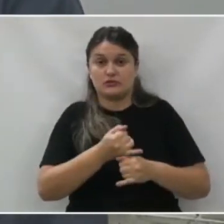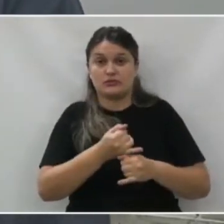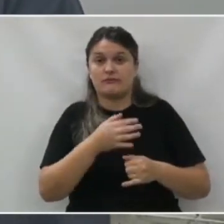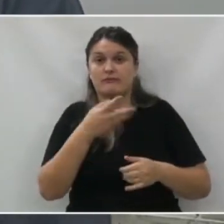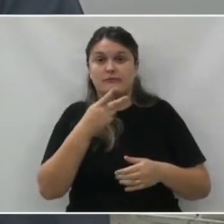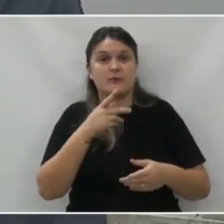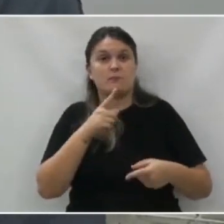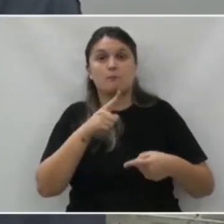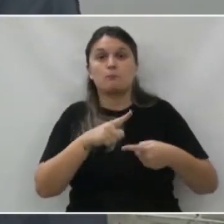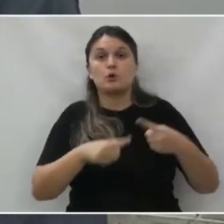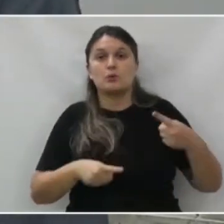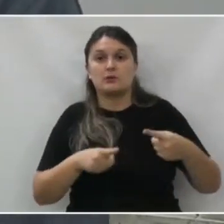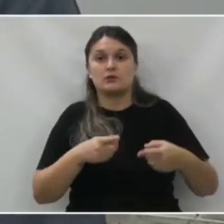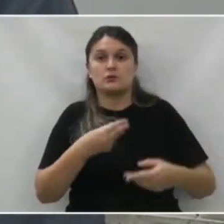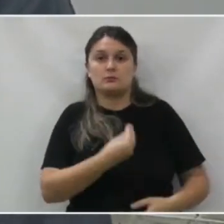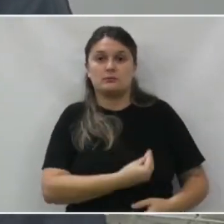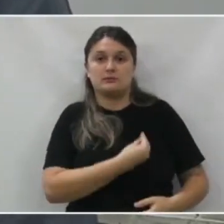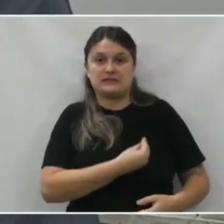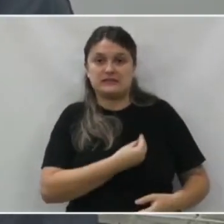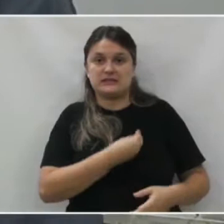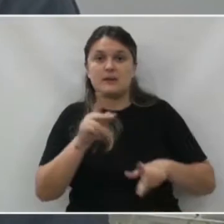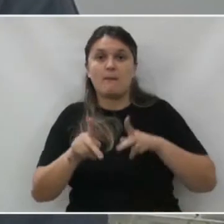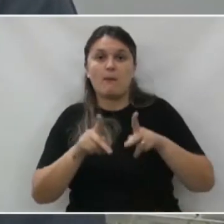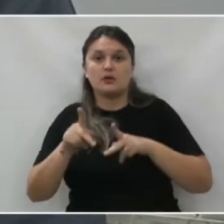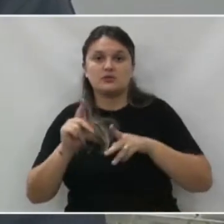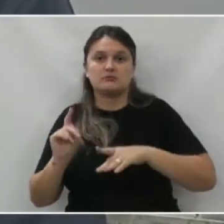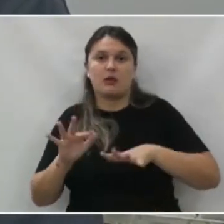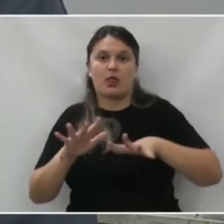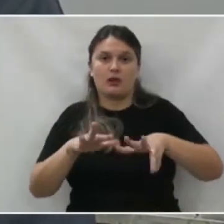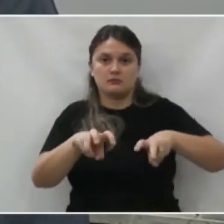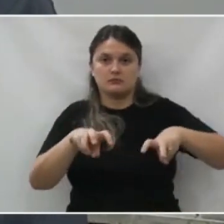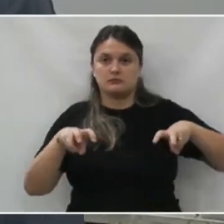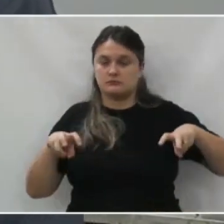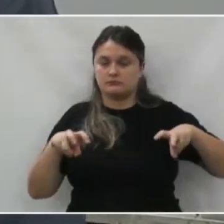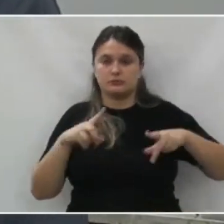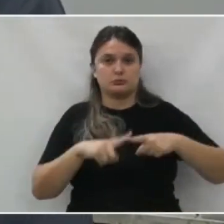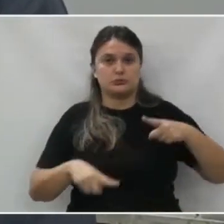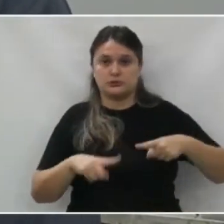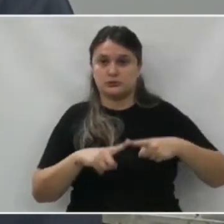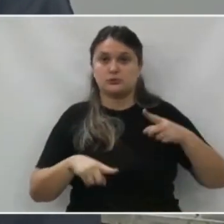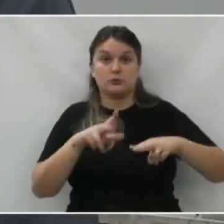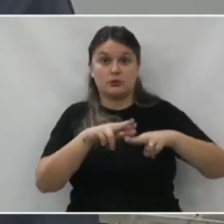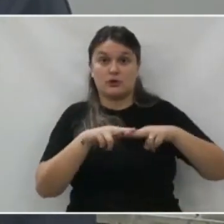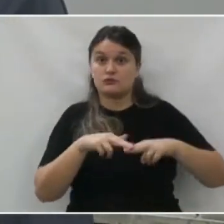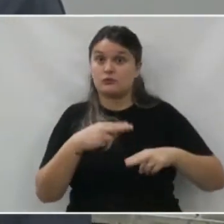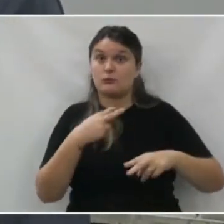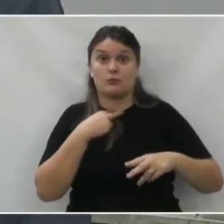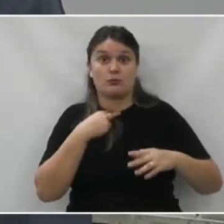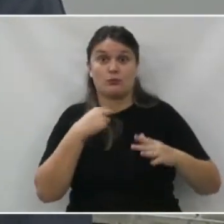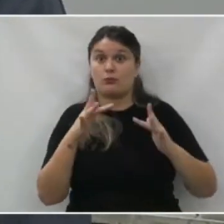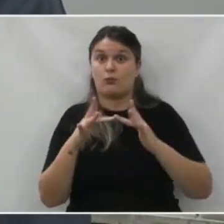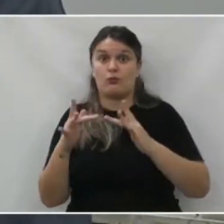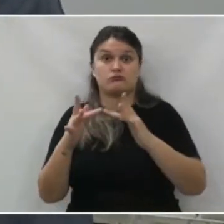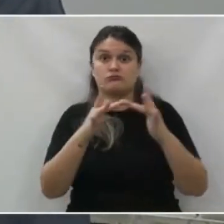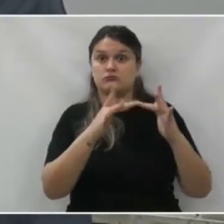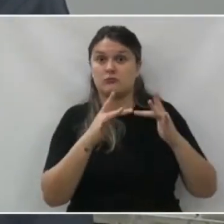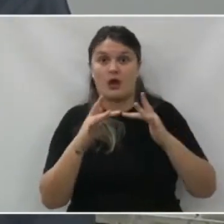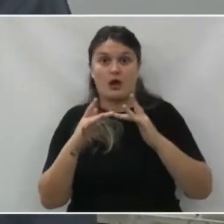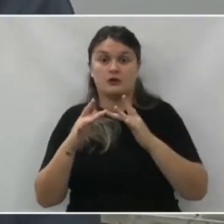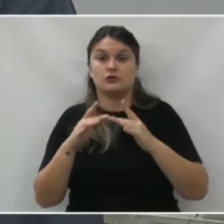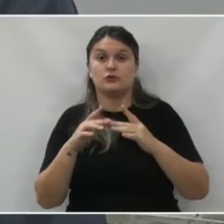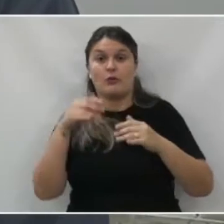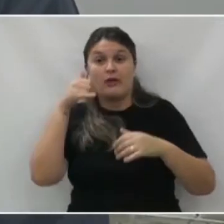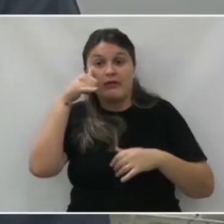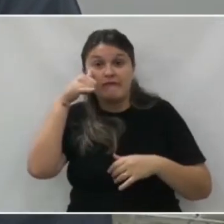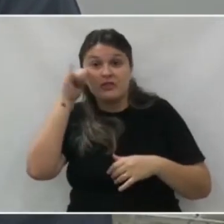será permitido a presença de pessoas aqui na sessão, né? E nem tampouco quando nós